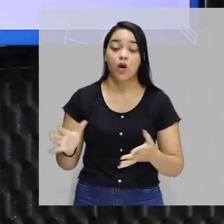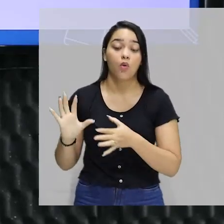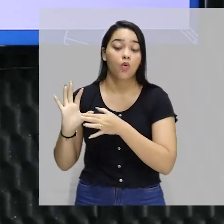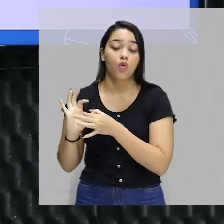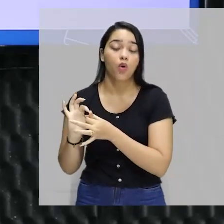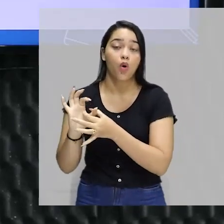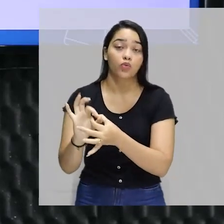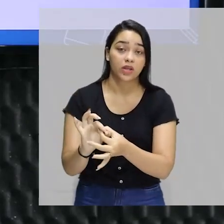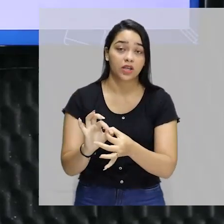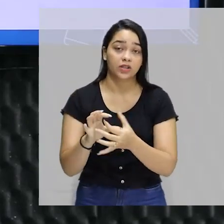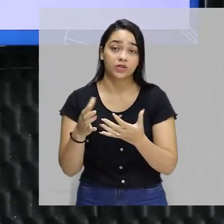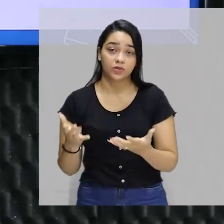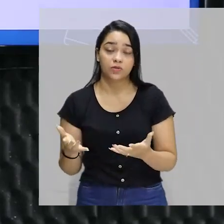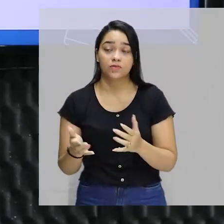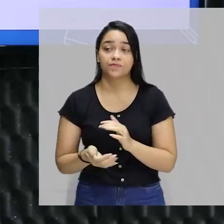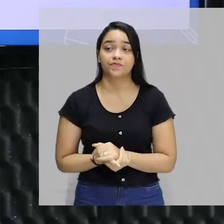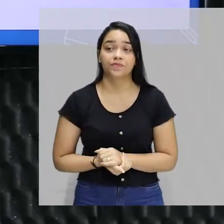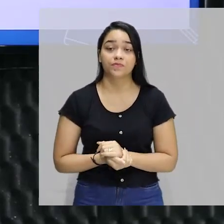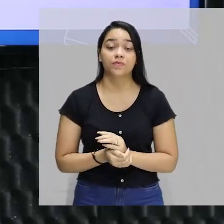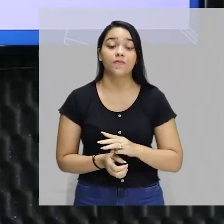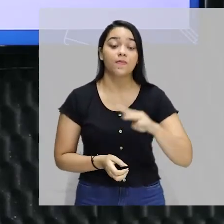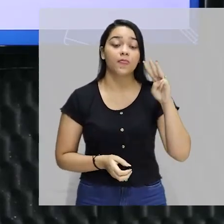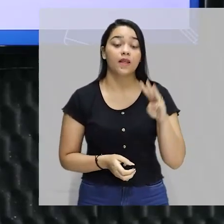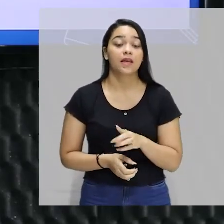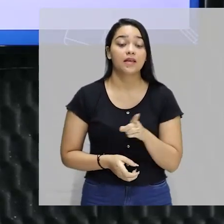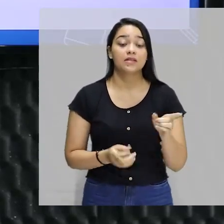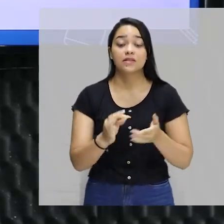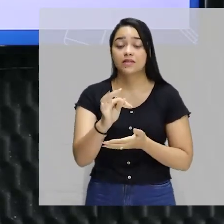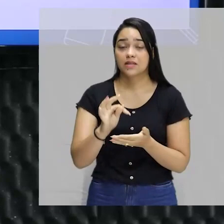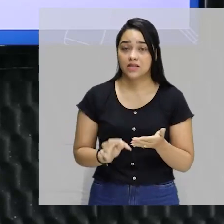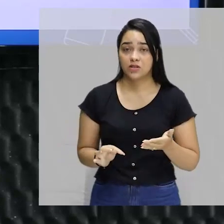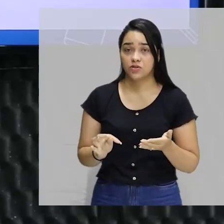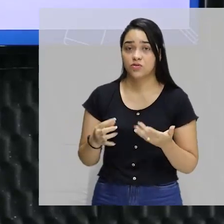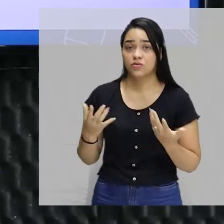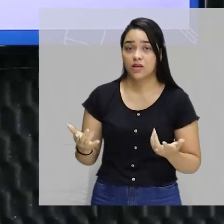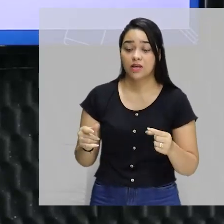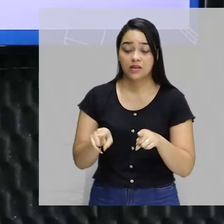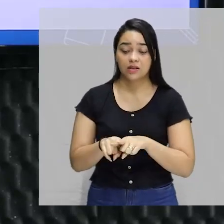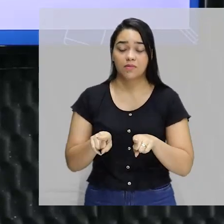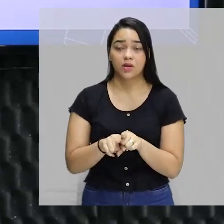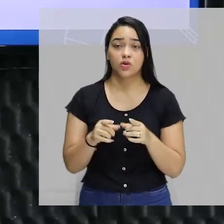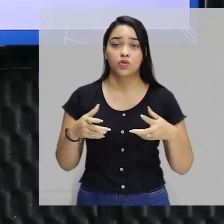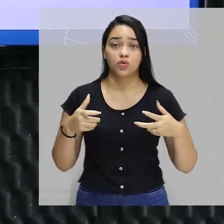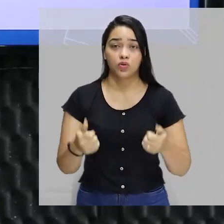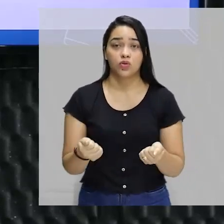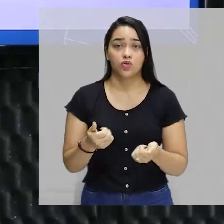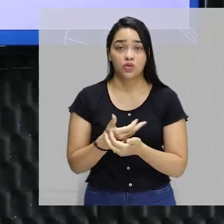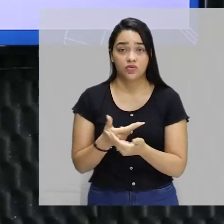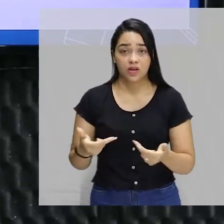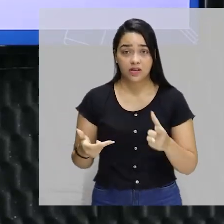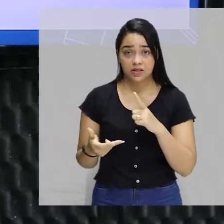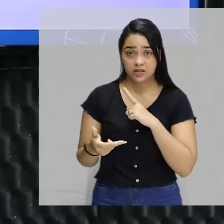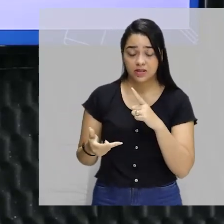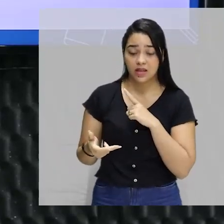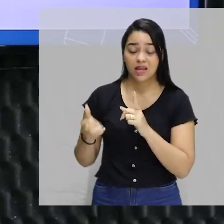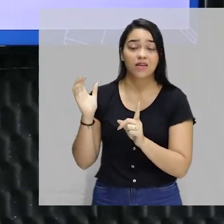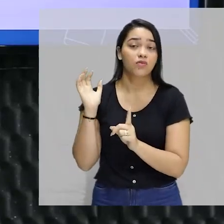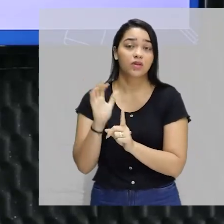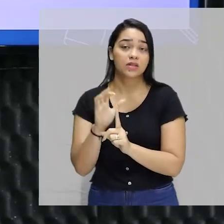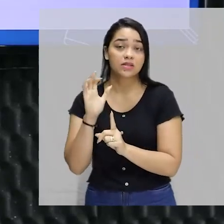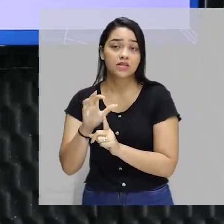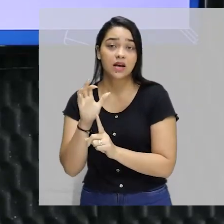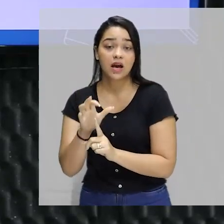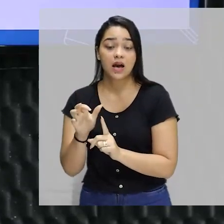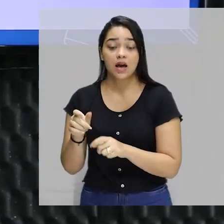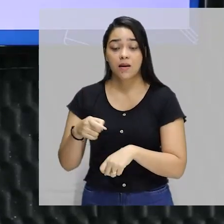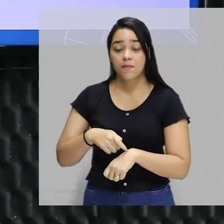contexto ele foi produzido, para quem esse texto foi produzido. Então, todos esses elementos são elementos que vão influenciar